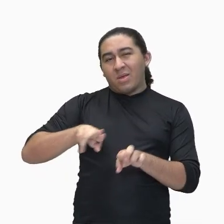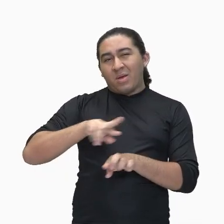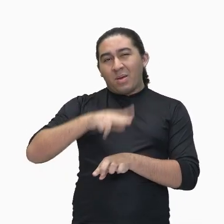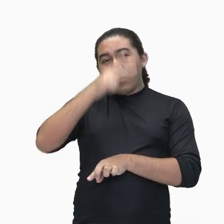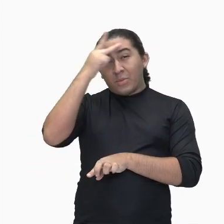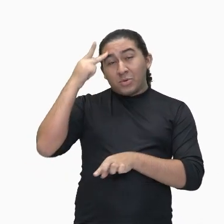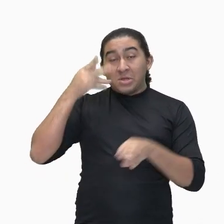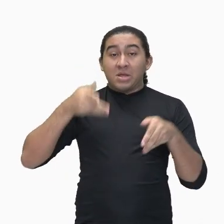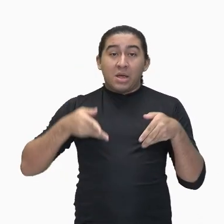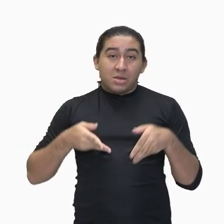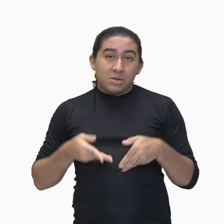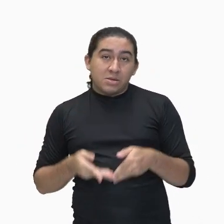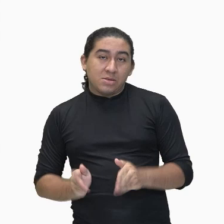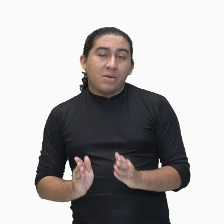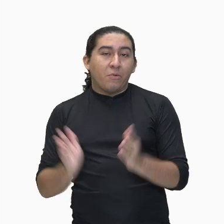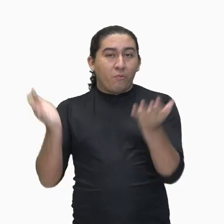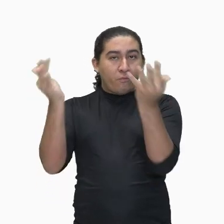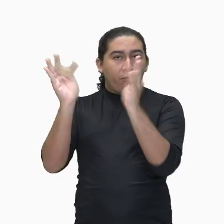nasce feliz.